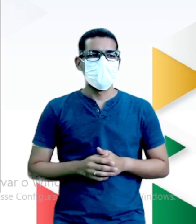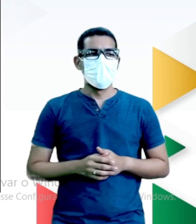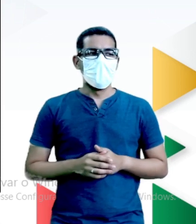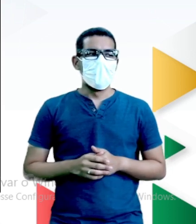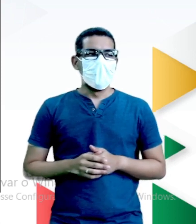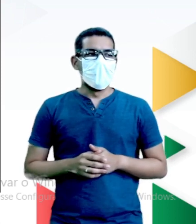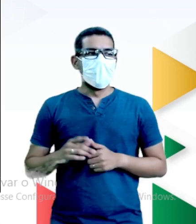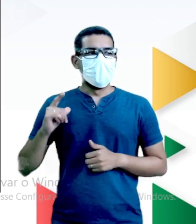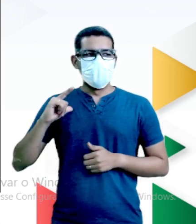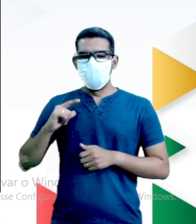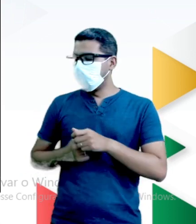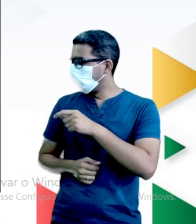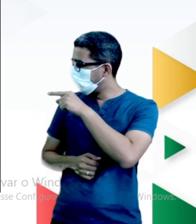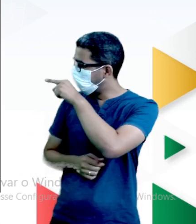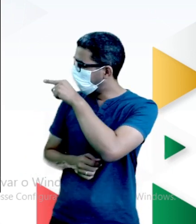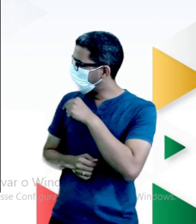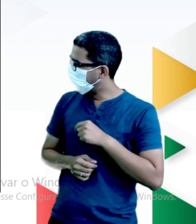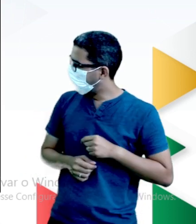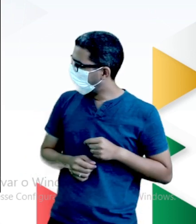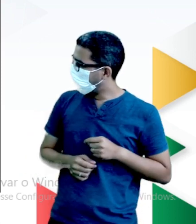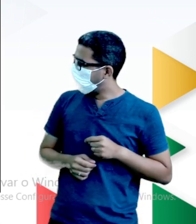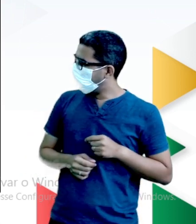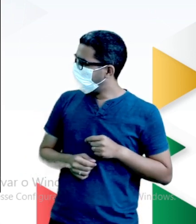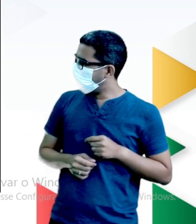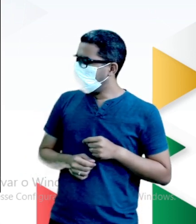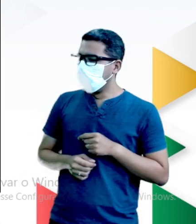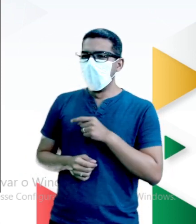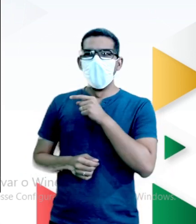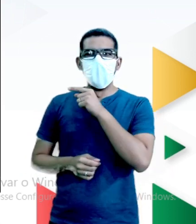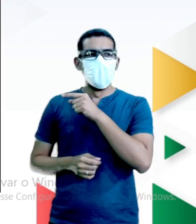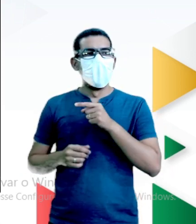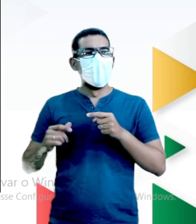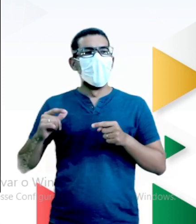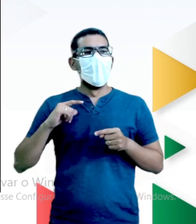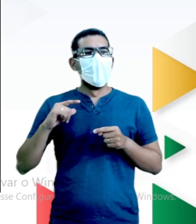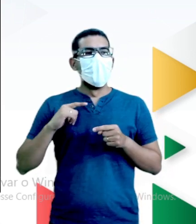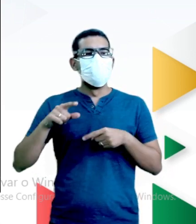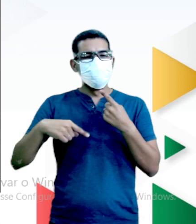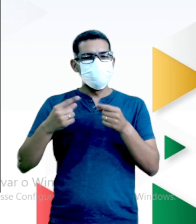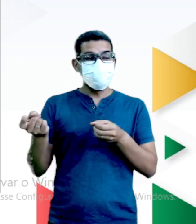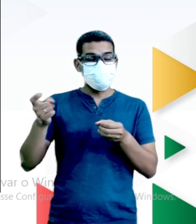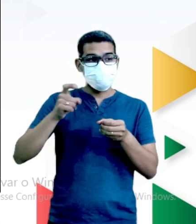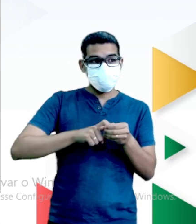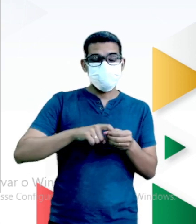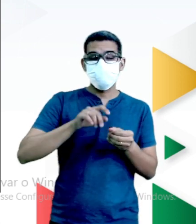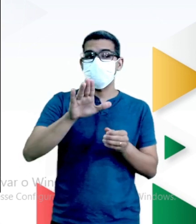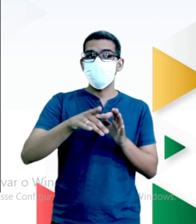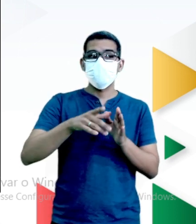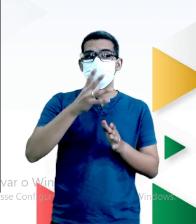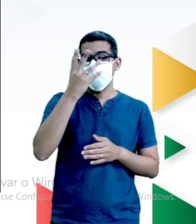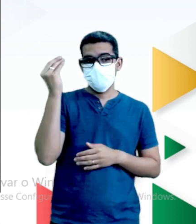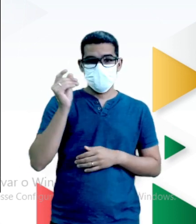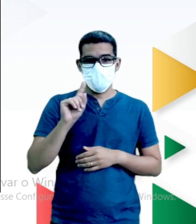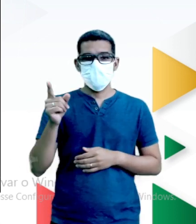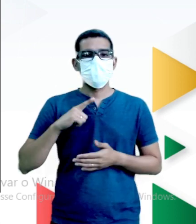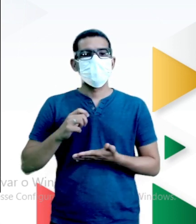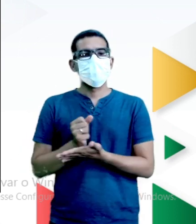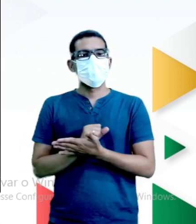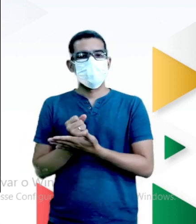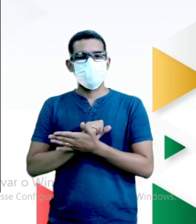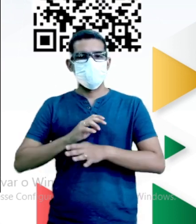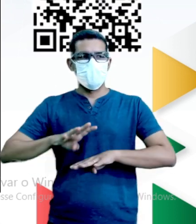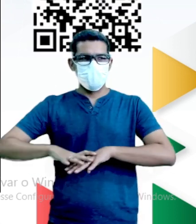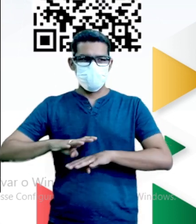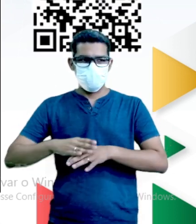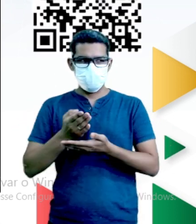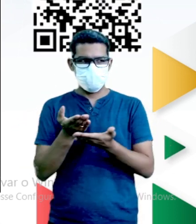que essa sequência aí é fácil de resolver. E aí daqui a pouco a gente volta para ela. Mas não esquece jogo aí na matemática para você,